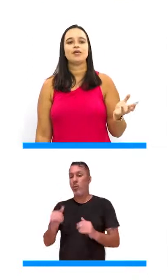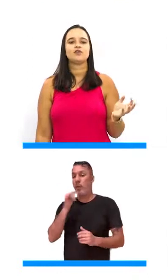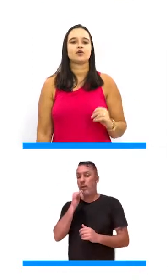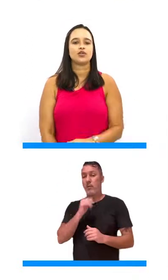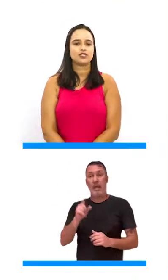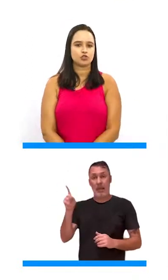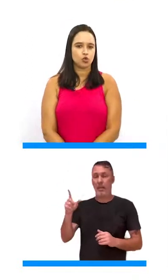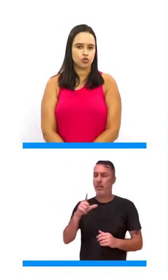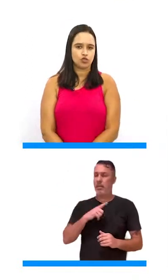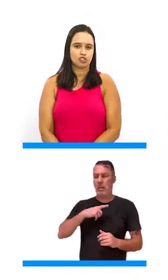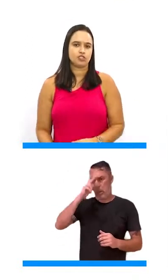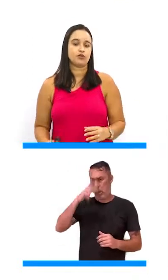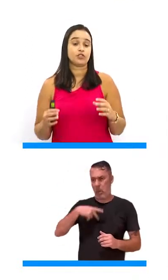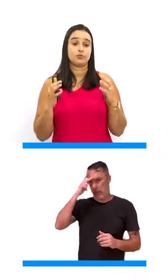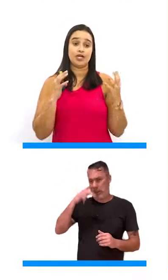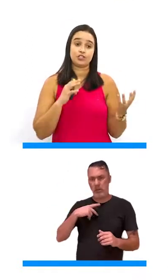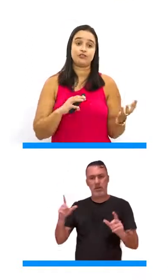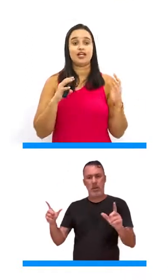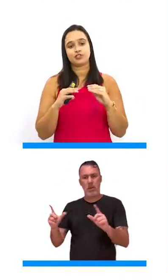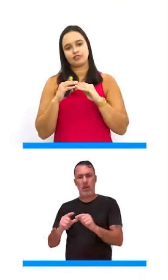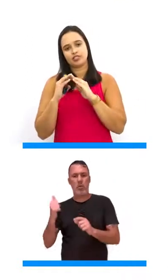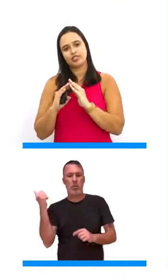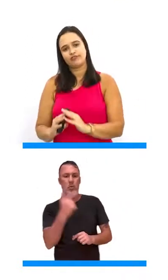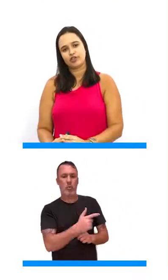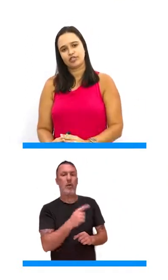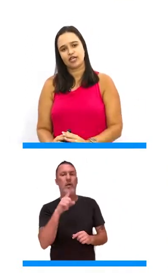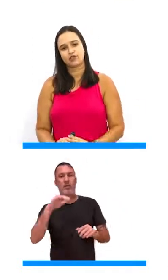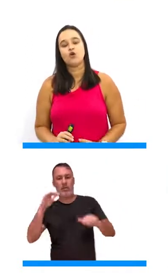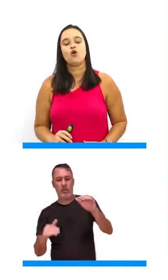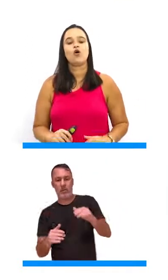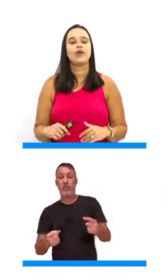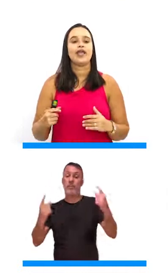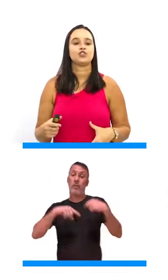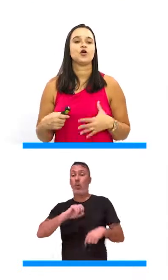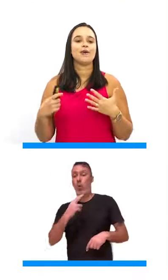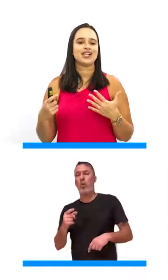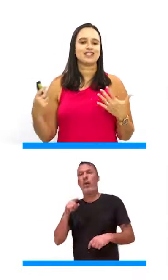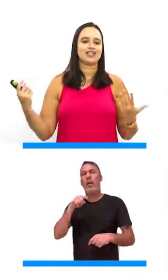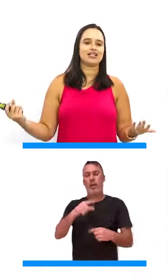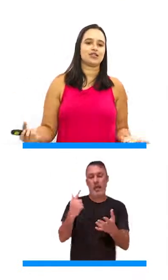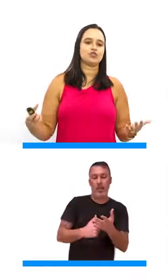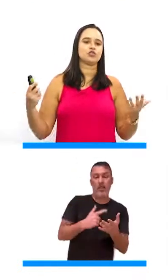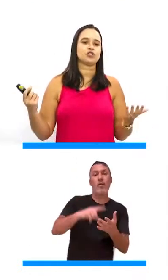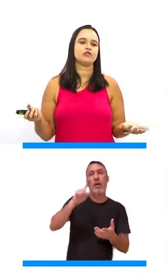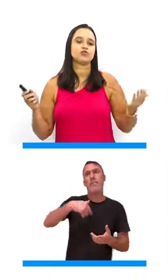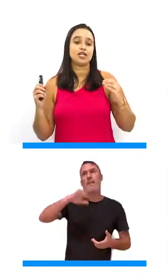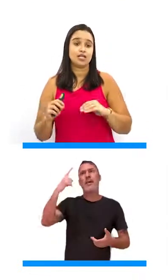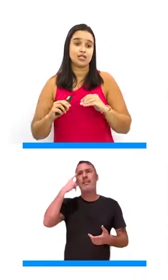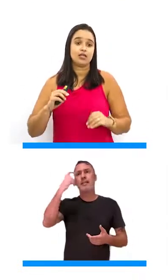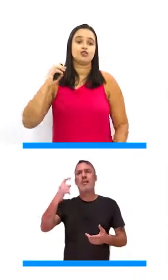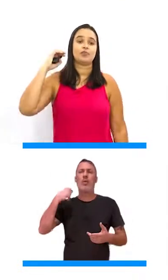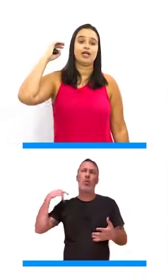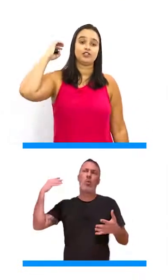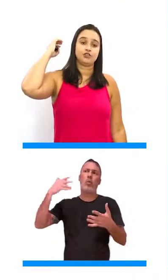o menos egoísta de todos. A gente tem o quê? Superlativo e relativo de inferioridade. Ou, este é o mais interessante dos livros que